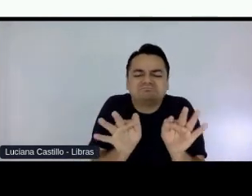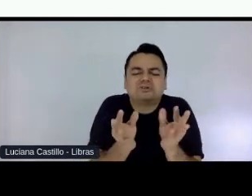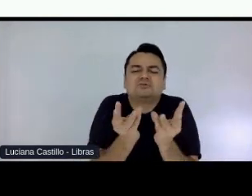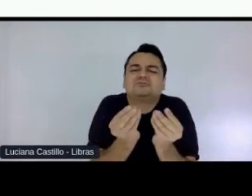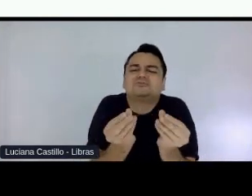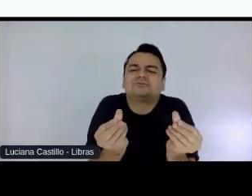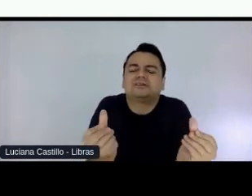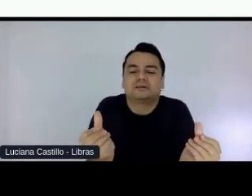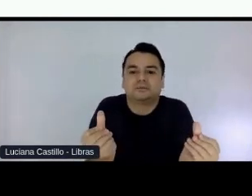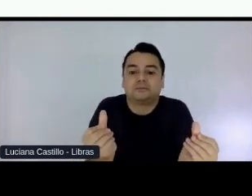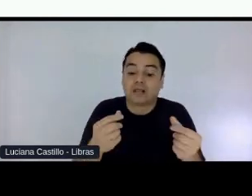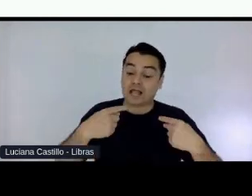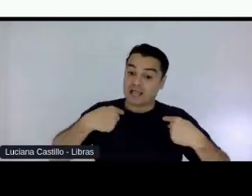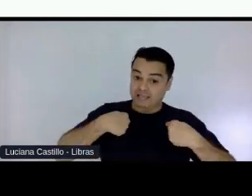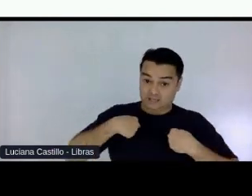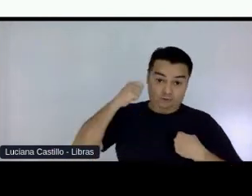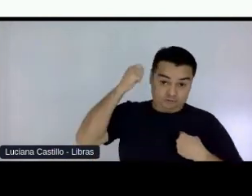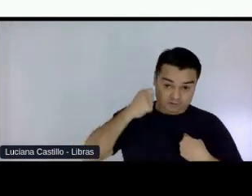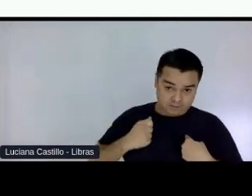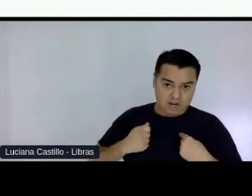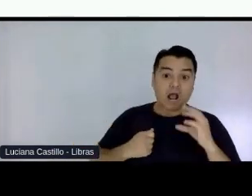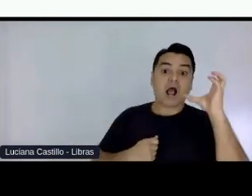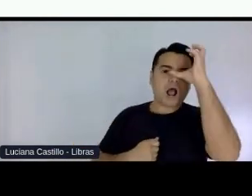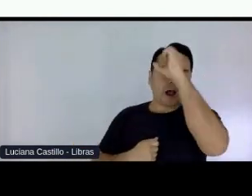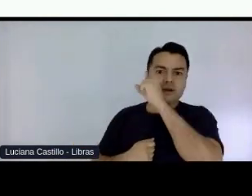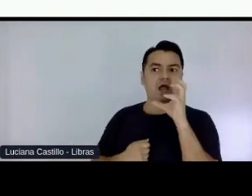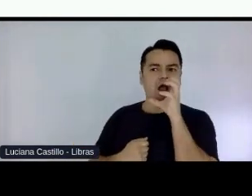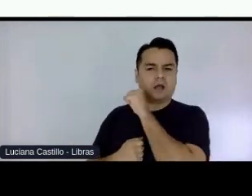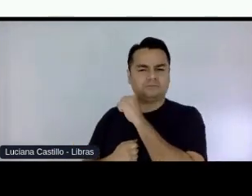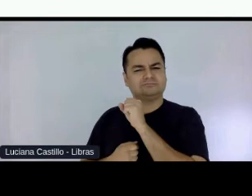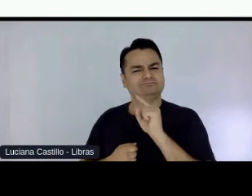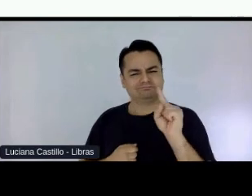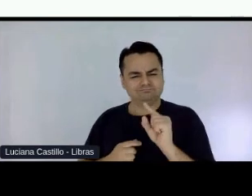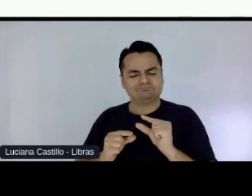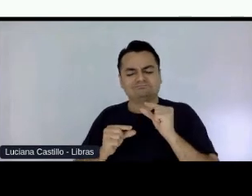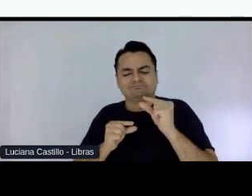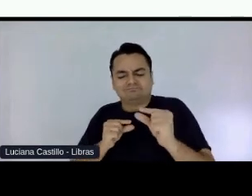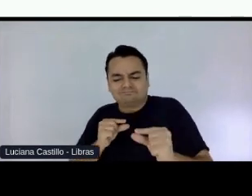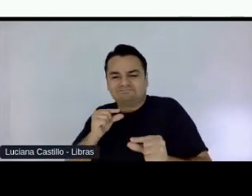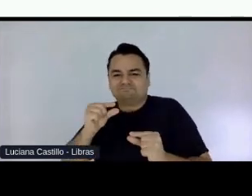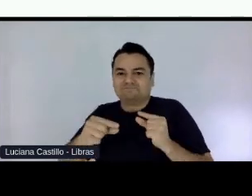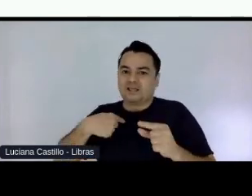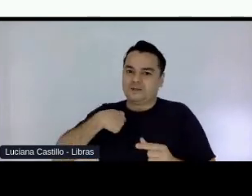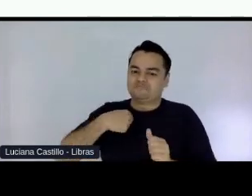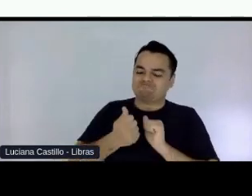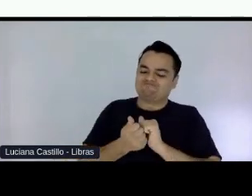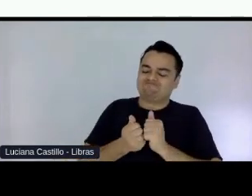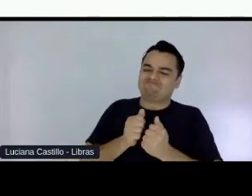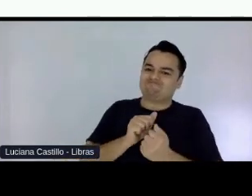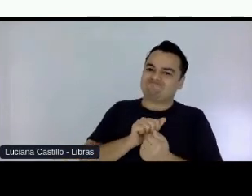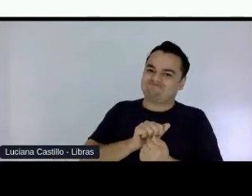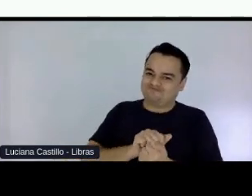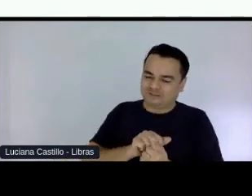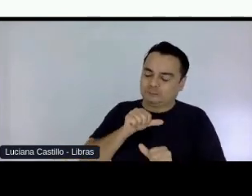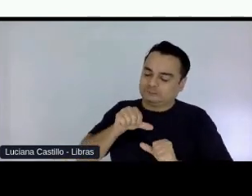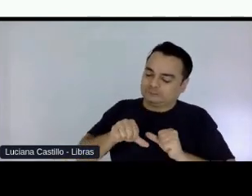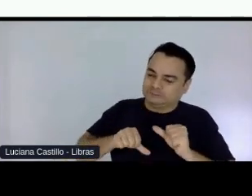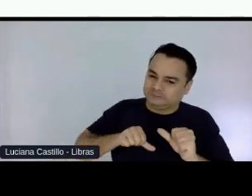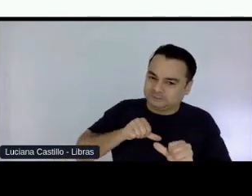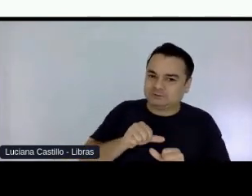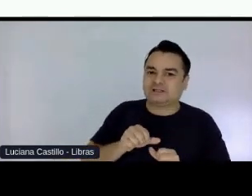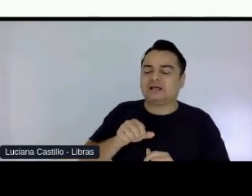eu fui aprendendo aos poucos, né, no meu dia a dia. Então, a gente trazer para a consciência tudo aquilo que são os